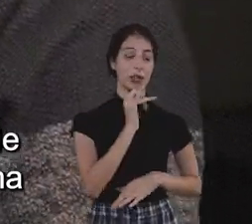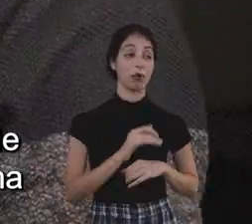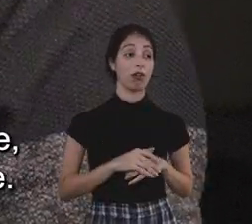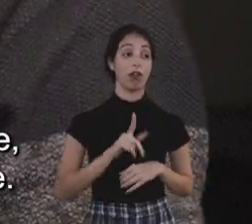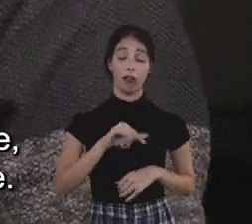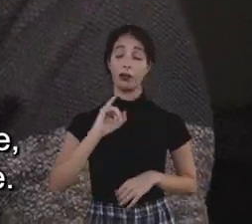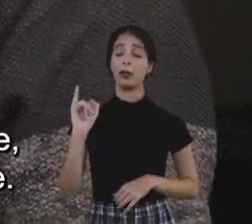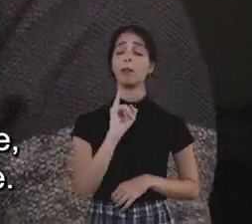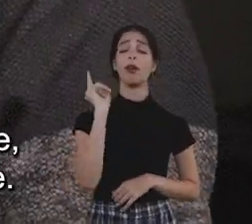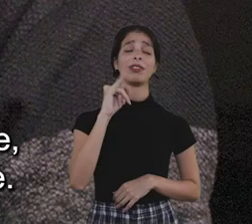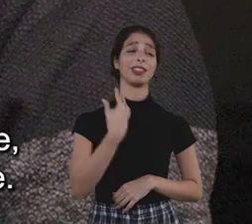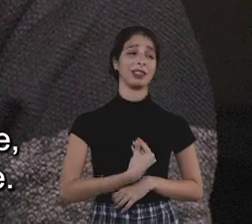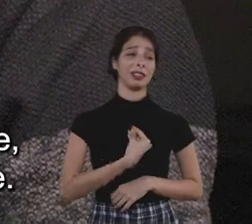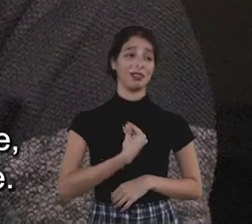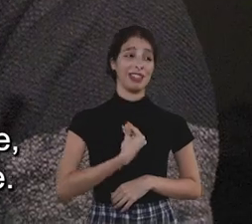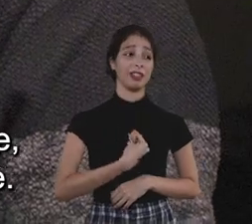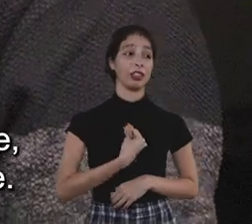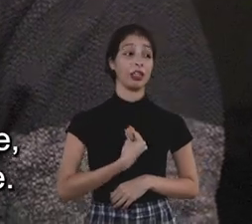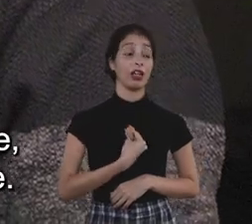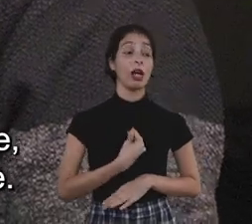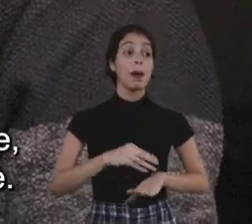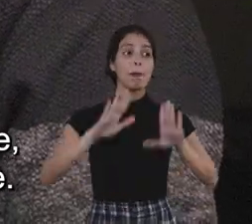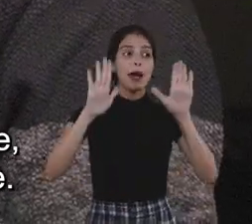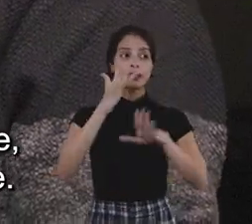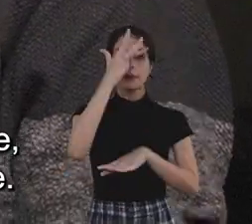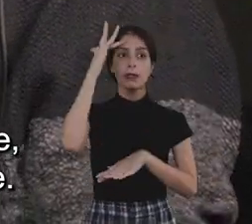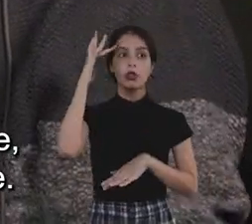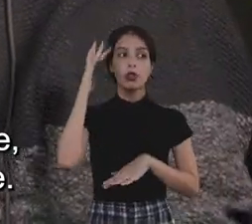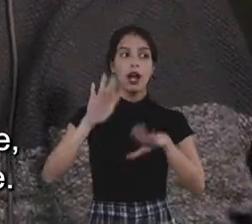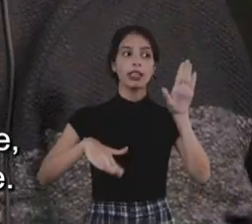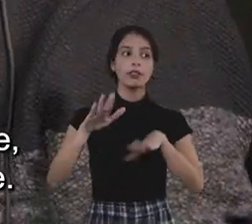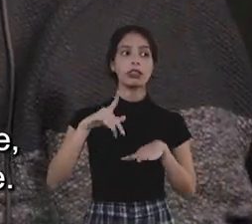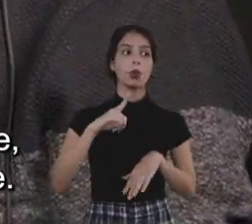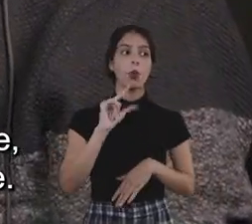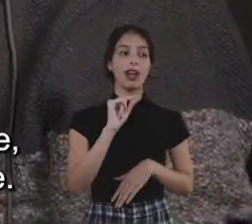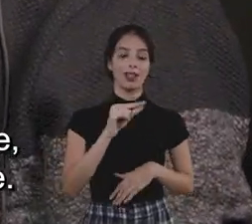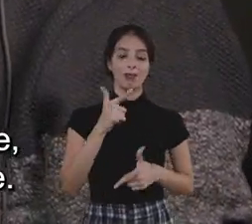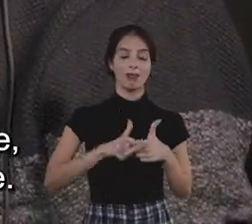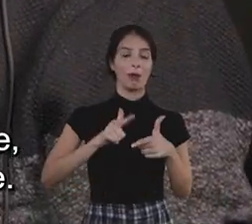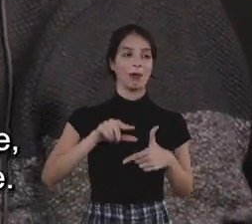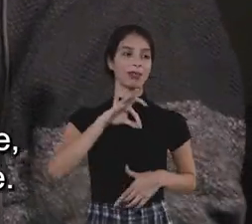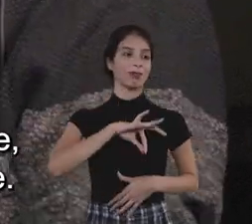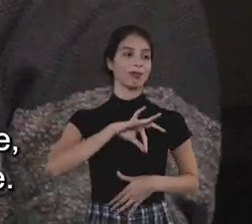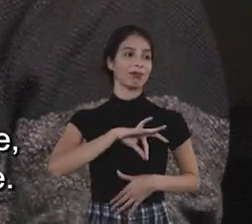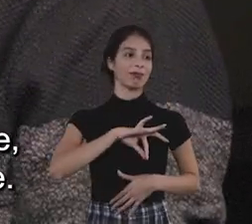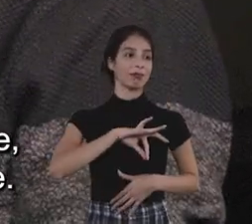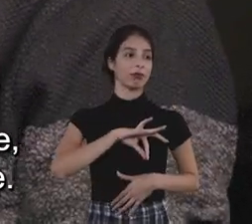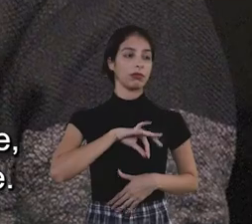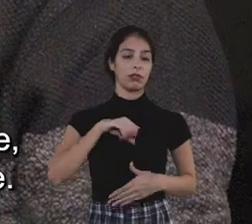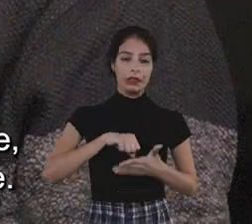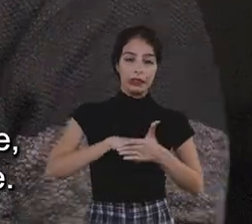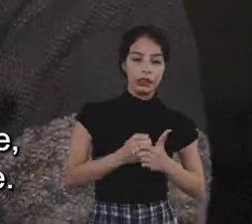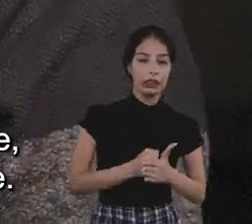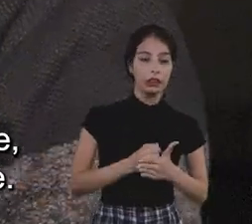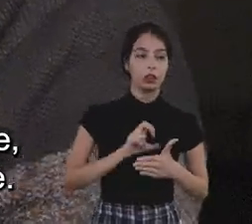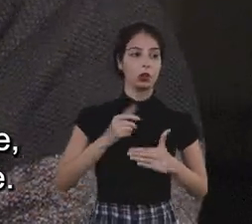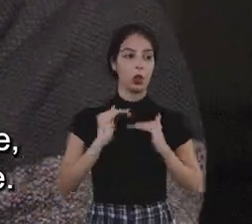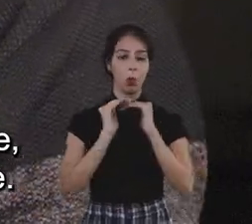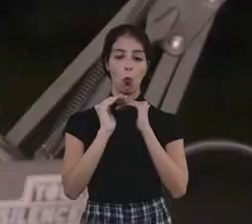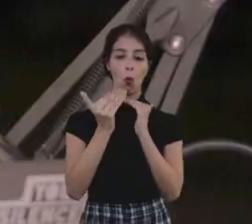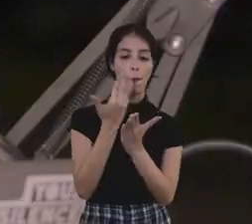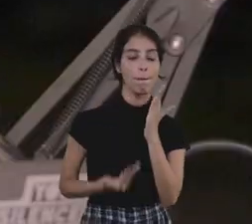importantíssima pra vida né Eh e quando a gente perde previsibilidade a gente aumenta a ansiedade